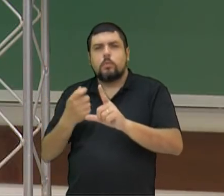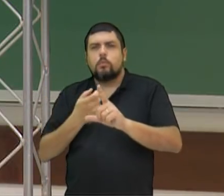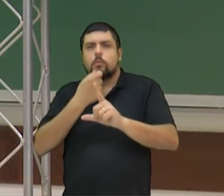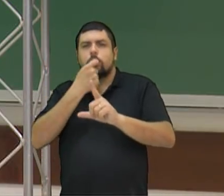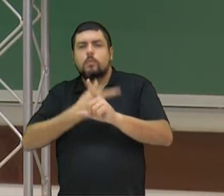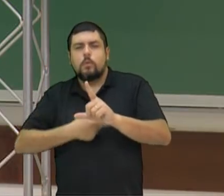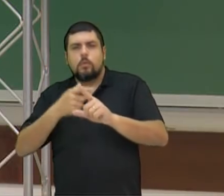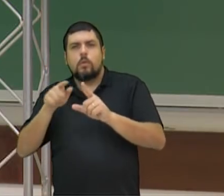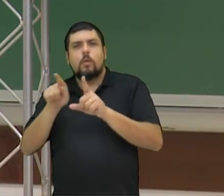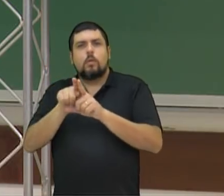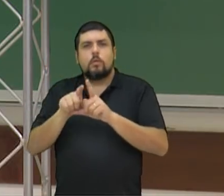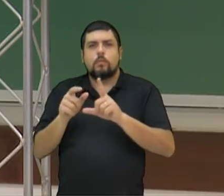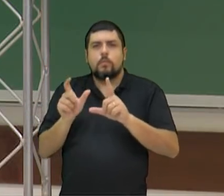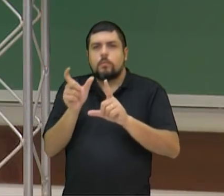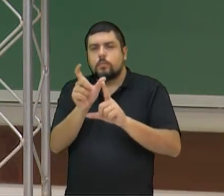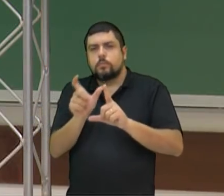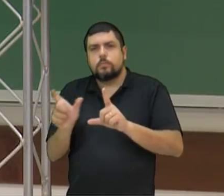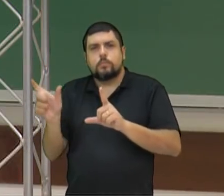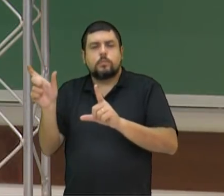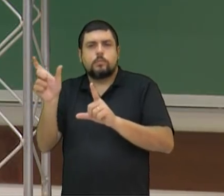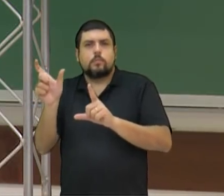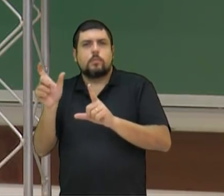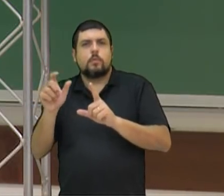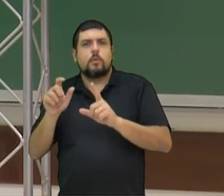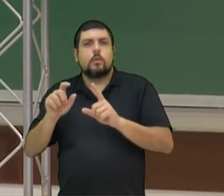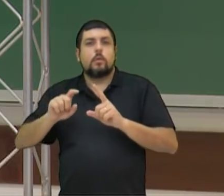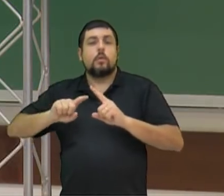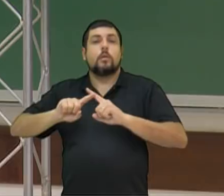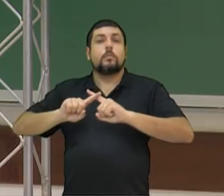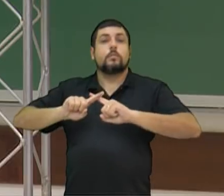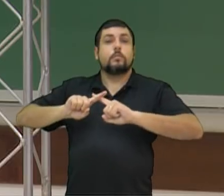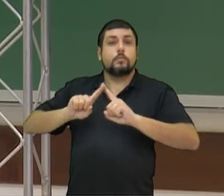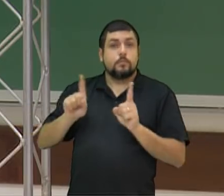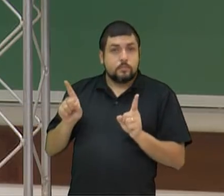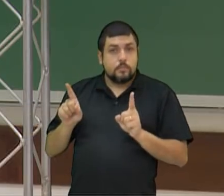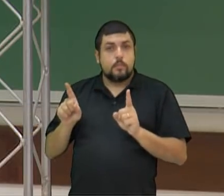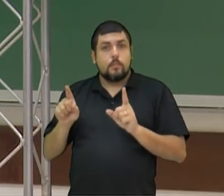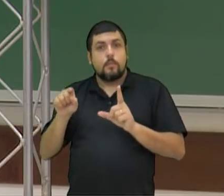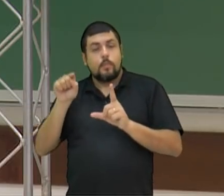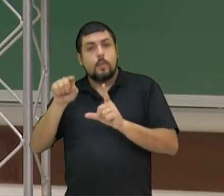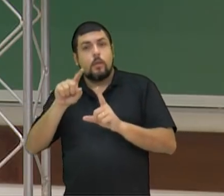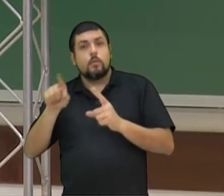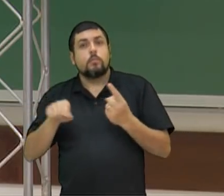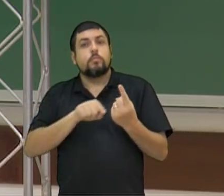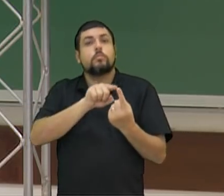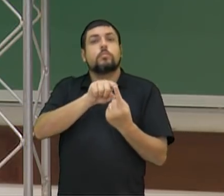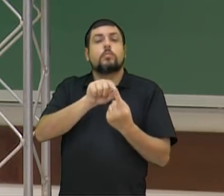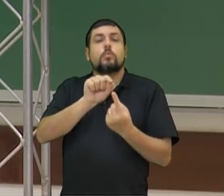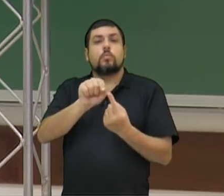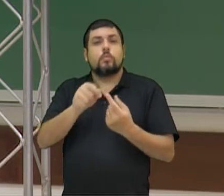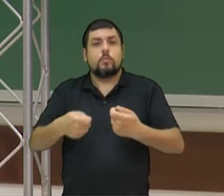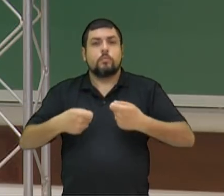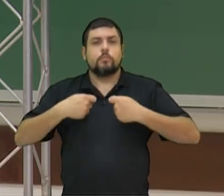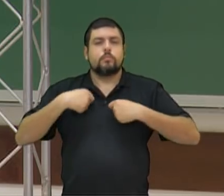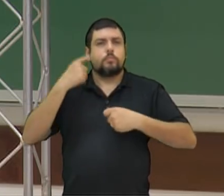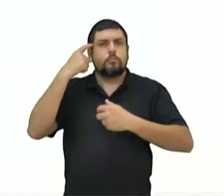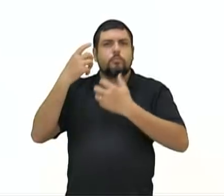das palavras, porém, sempre com essa intenção de promover uma reflexão,